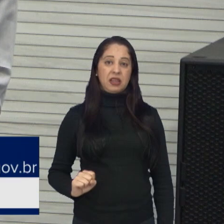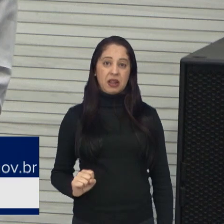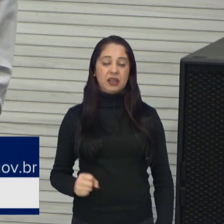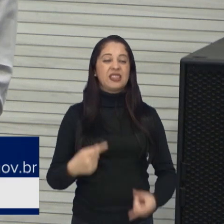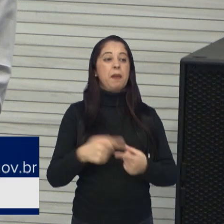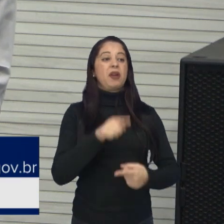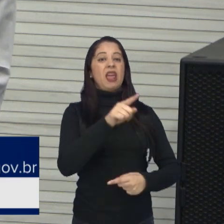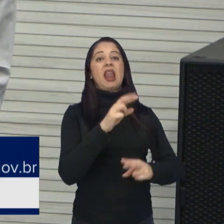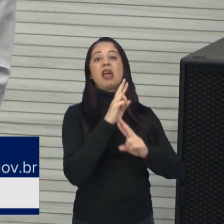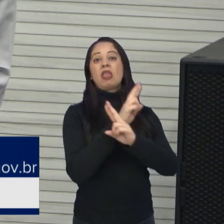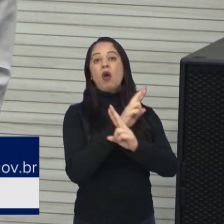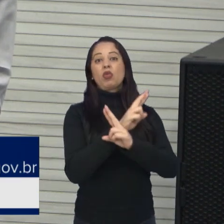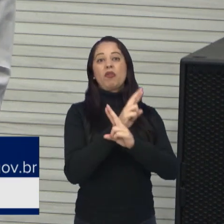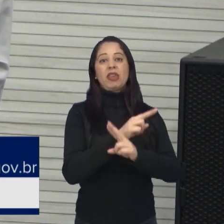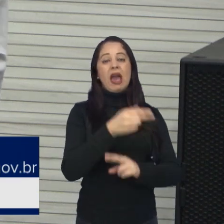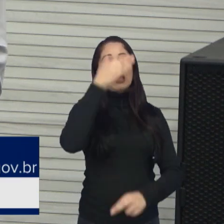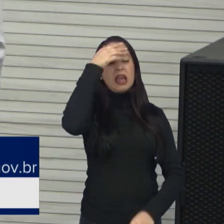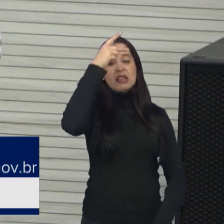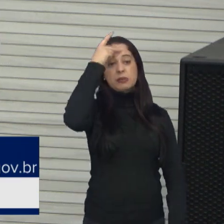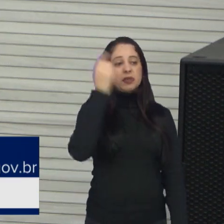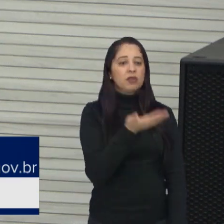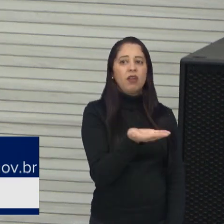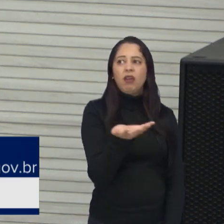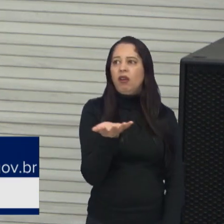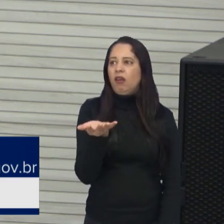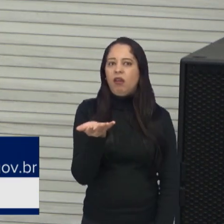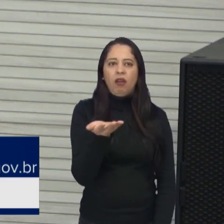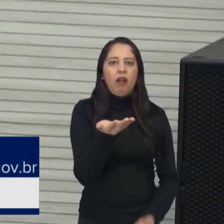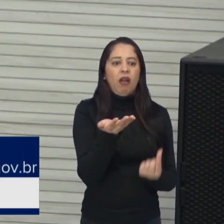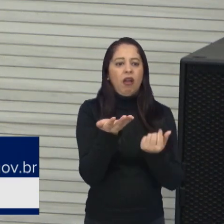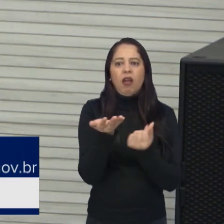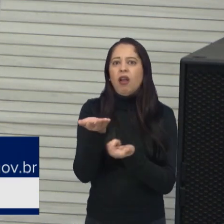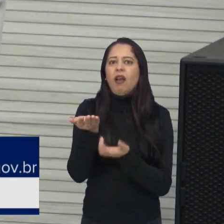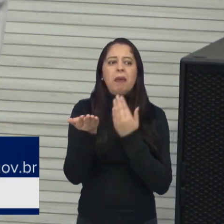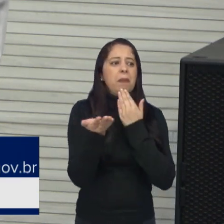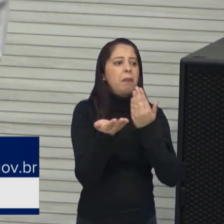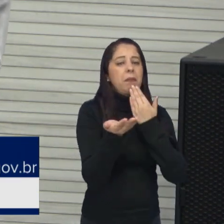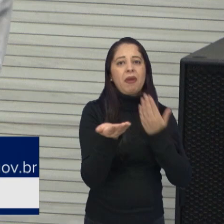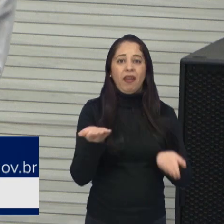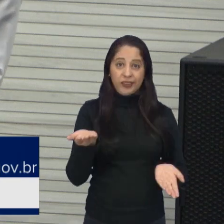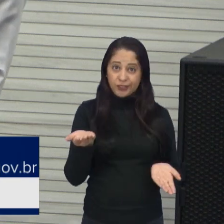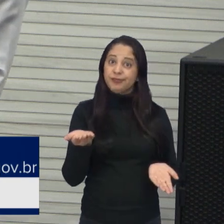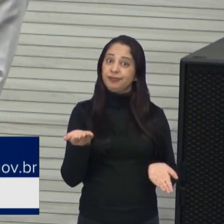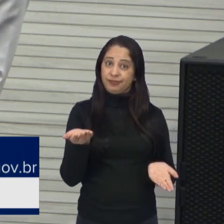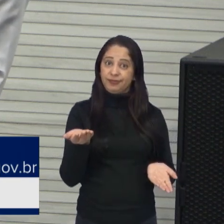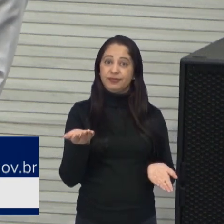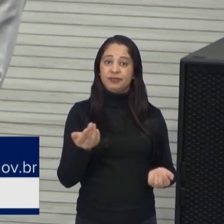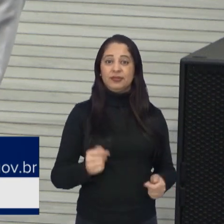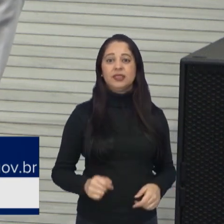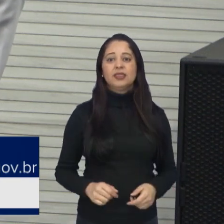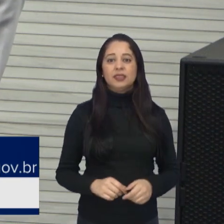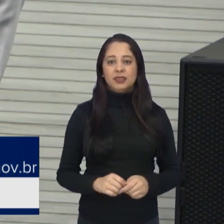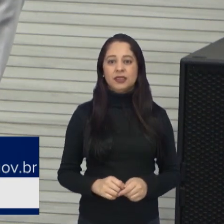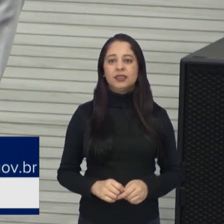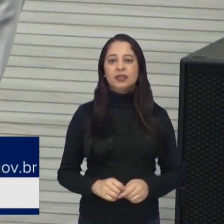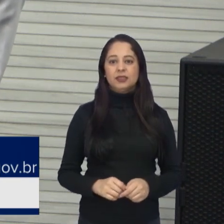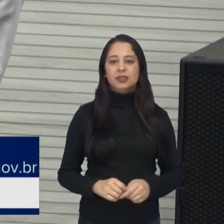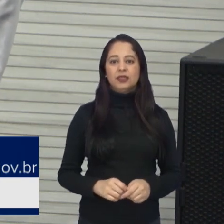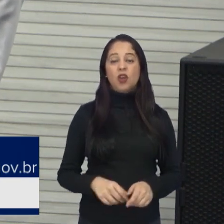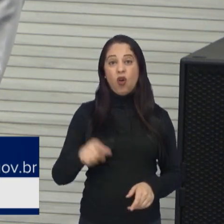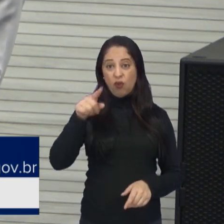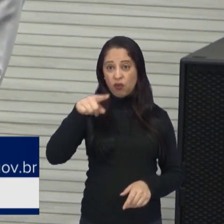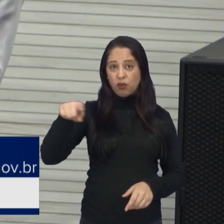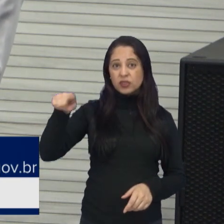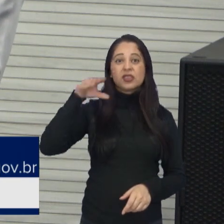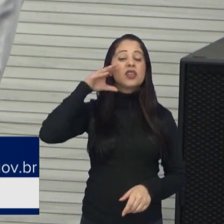rodoviária nova, passando fome, como o vereador Tomás mostrou, um excelente trabalho do vereador. Luciano, outros servidores estão em